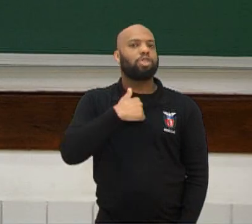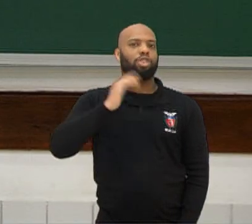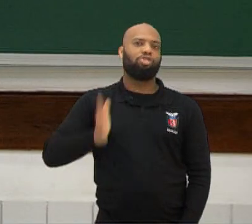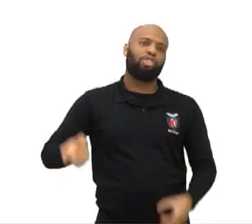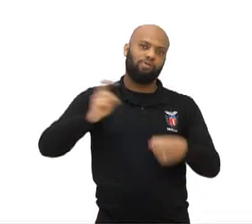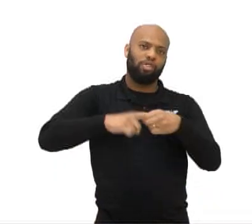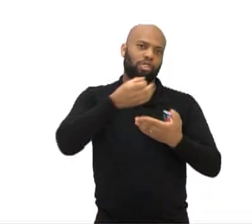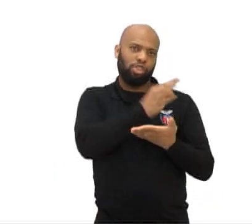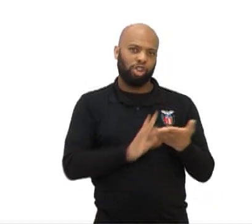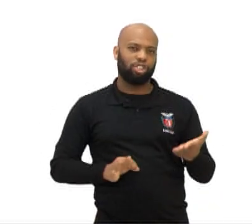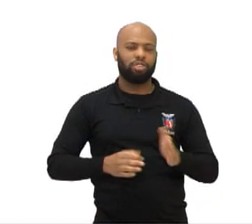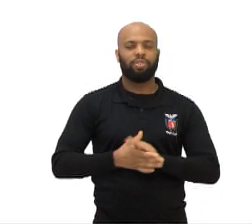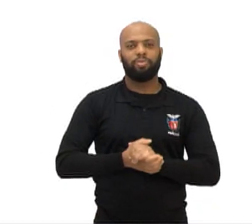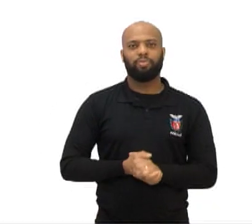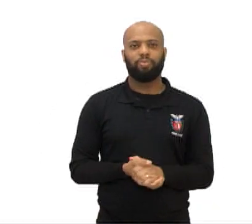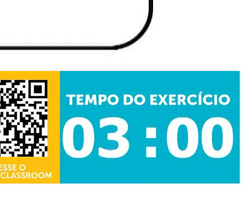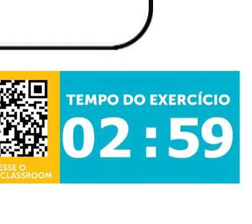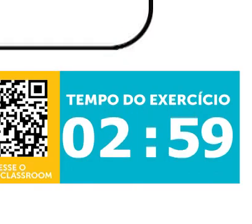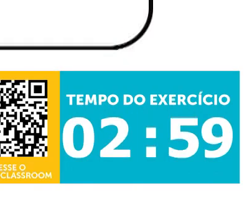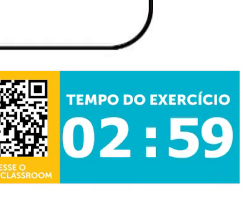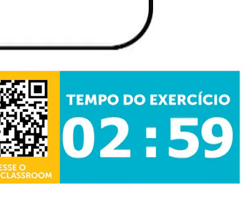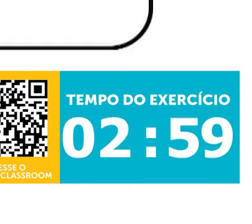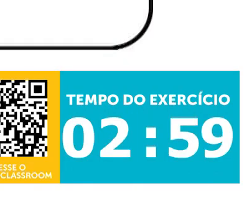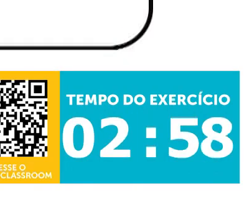volta para corrigir.